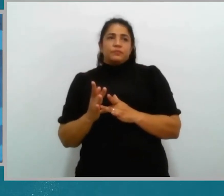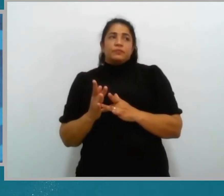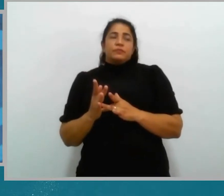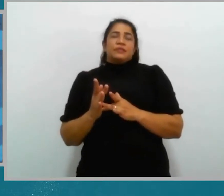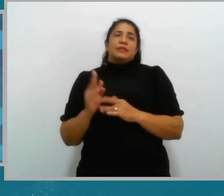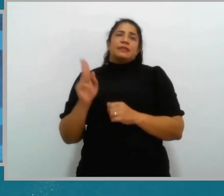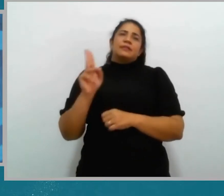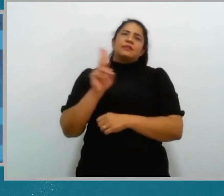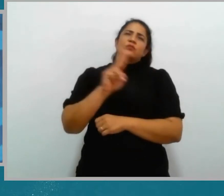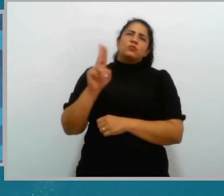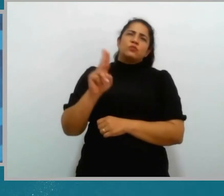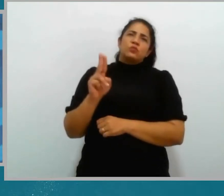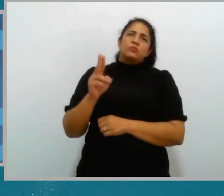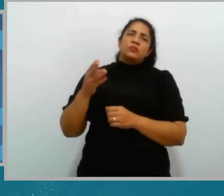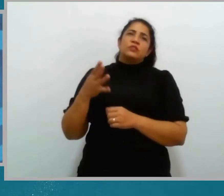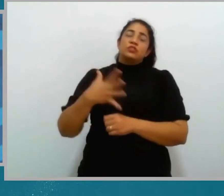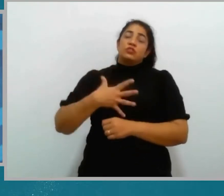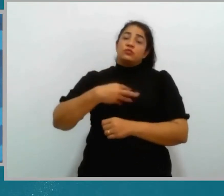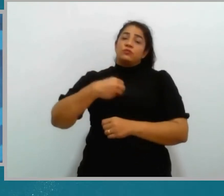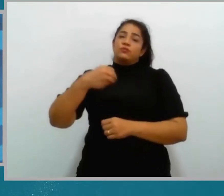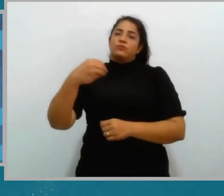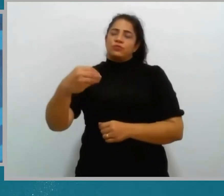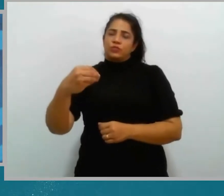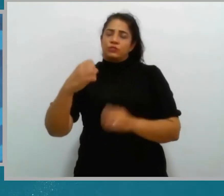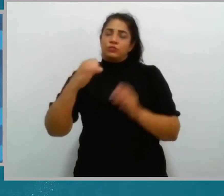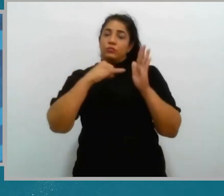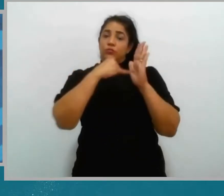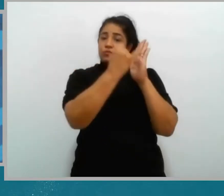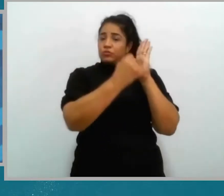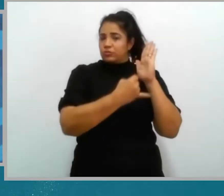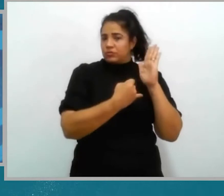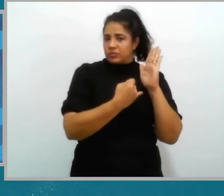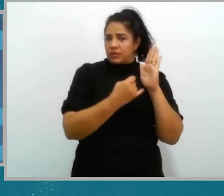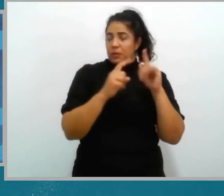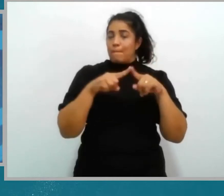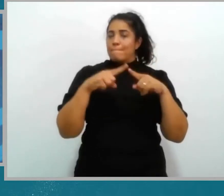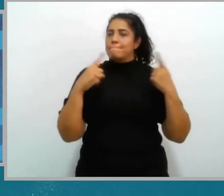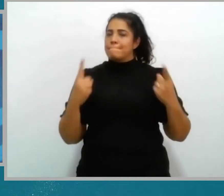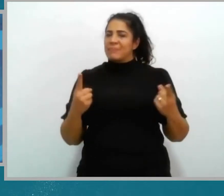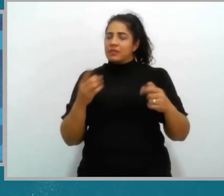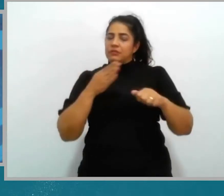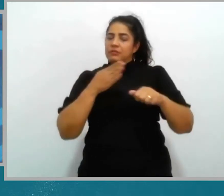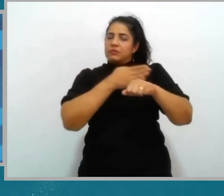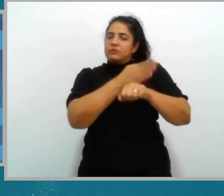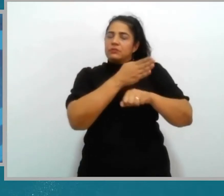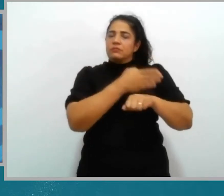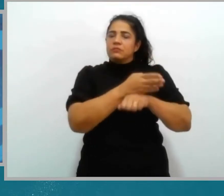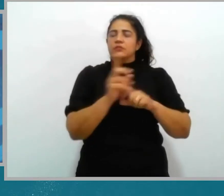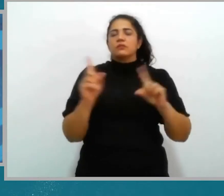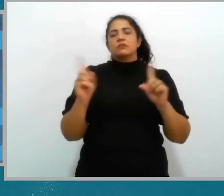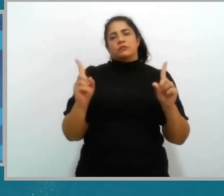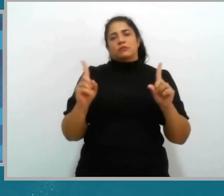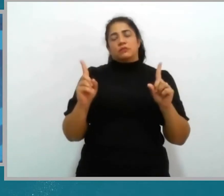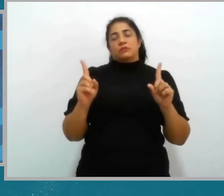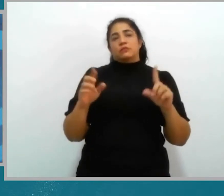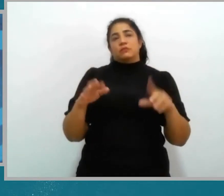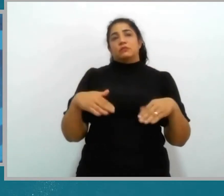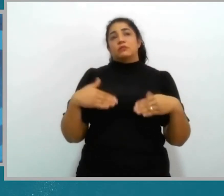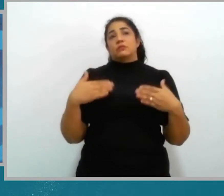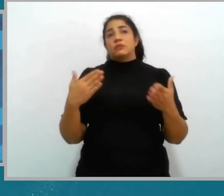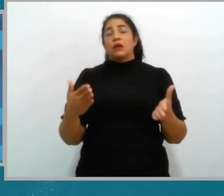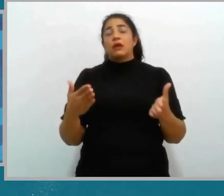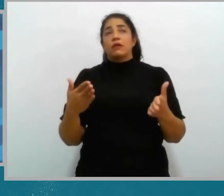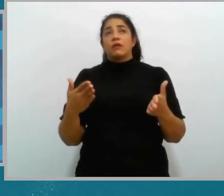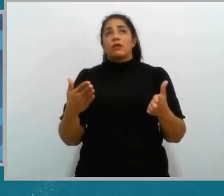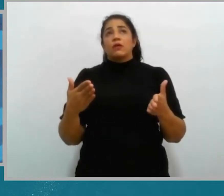mas não houve participação de José no nascimento dele. Então, ele na verdade veio do braço, da linha de Maria. Por